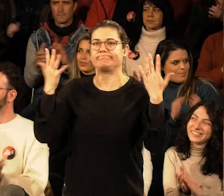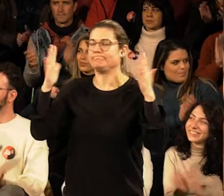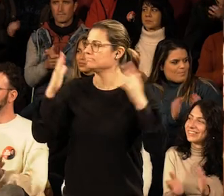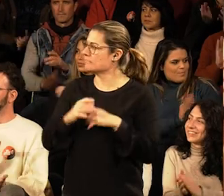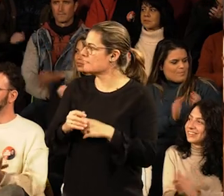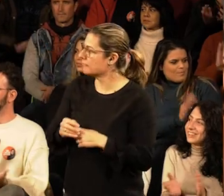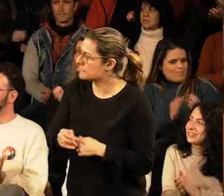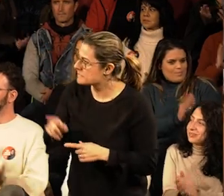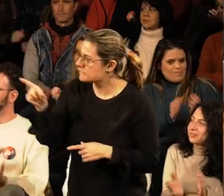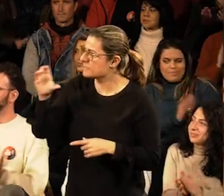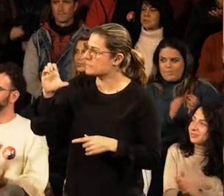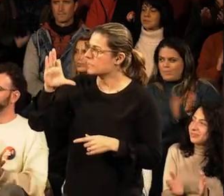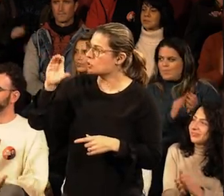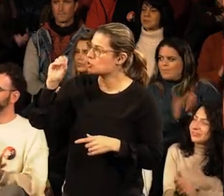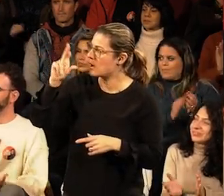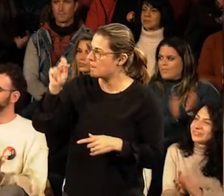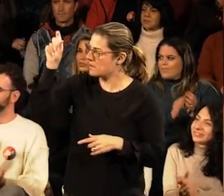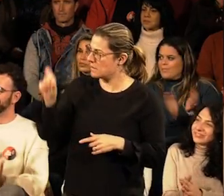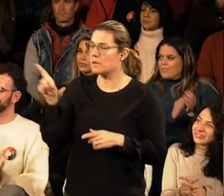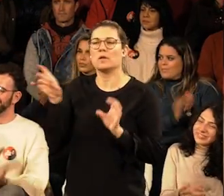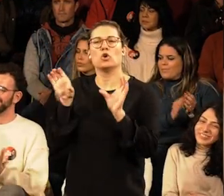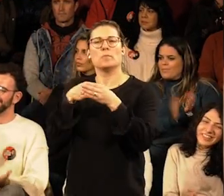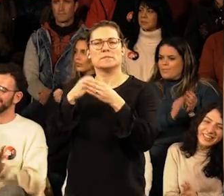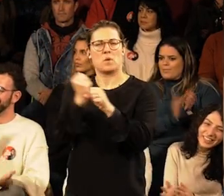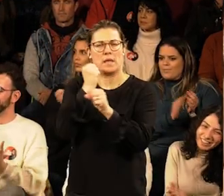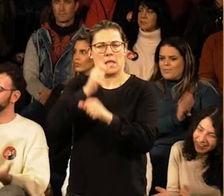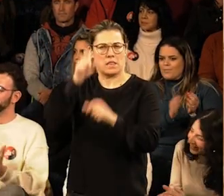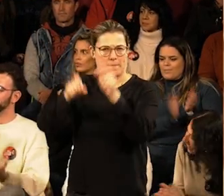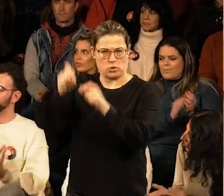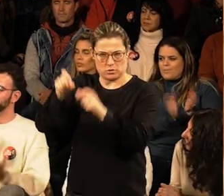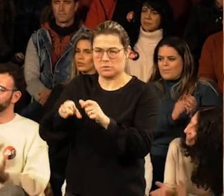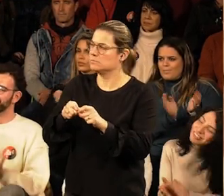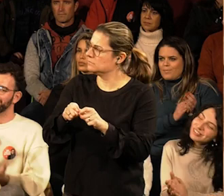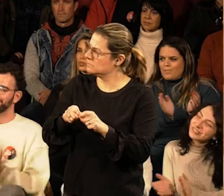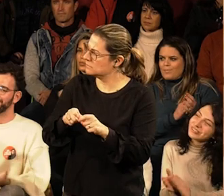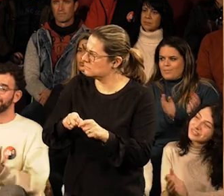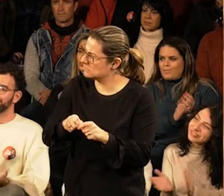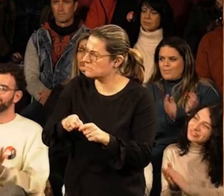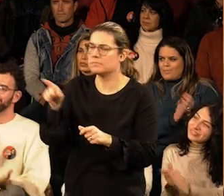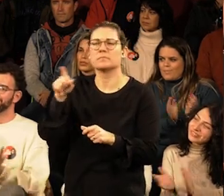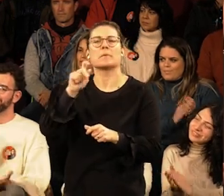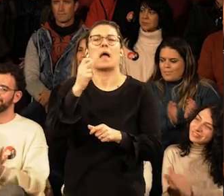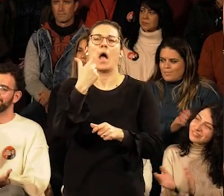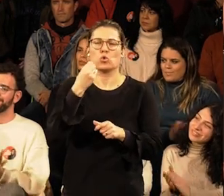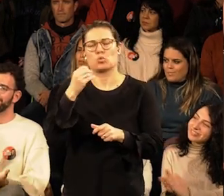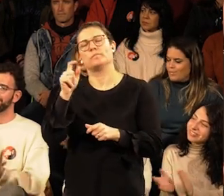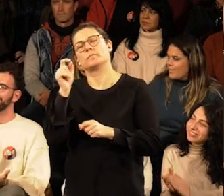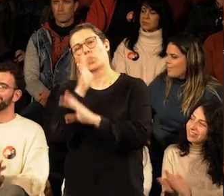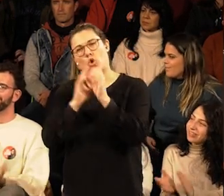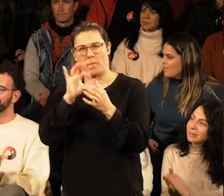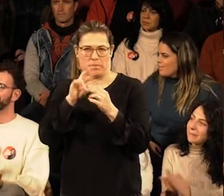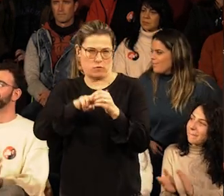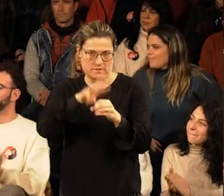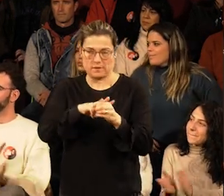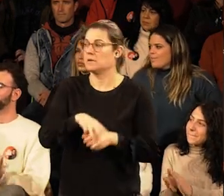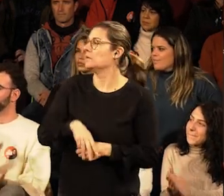é o chora da comissão de trabalhadores da auropa